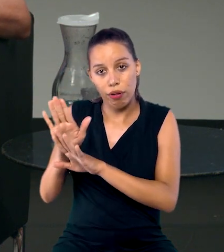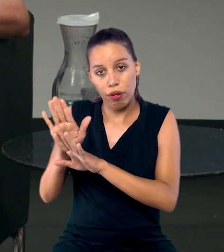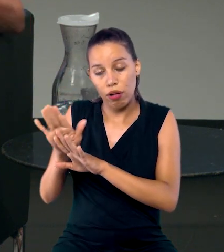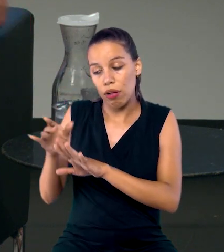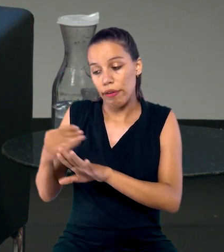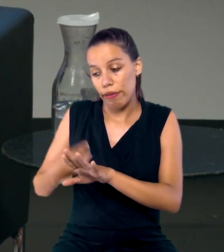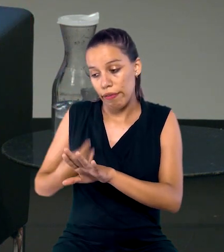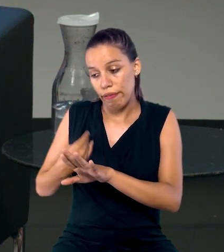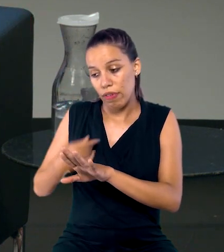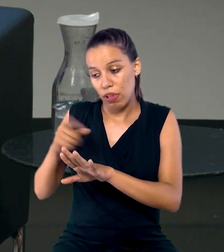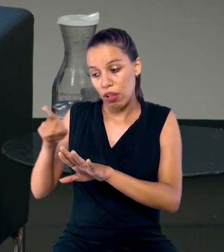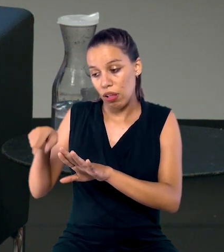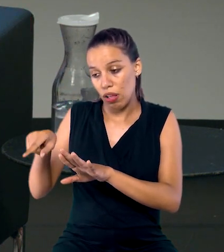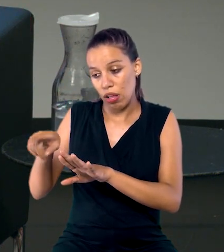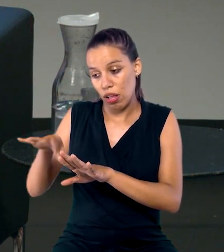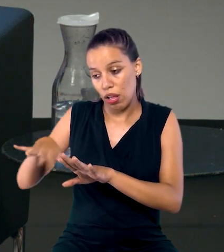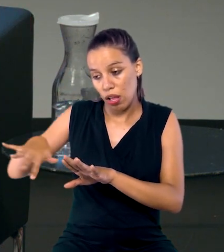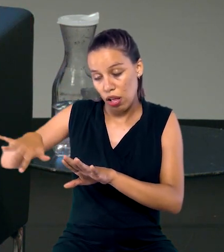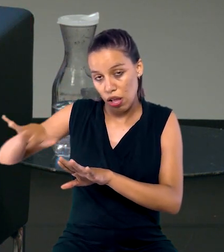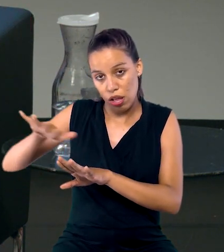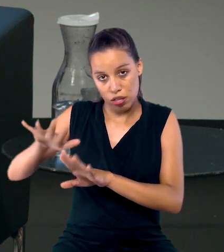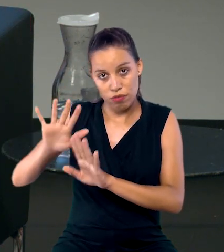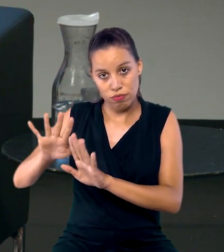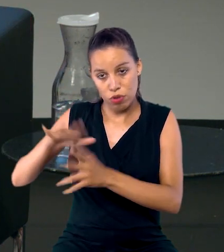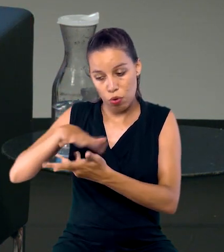Então, isso tem dois